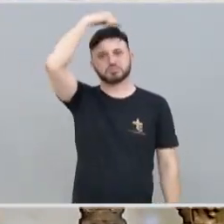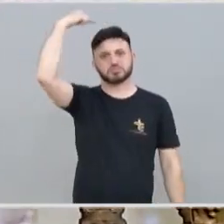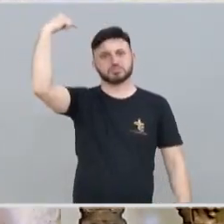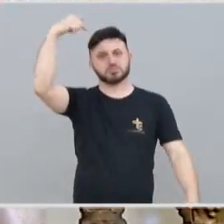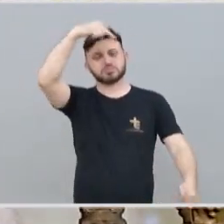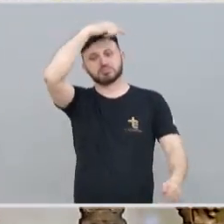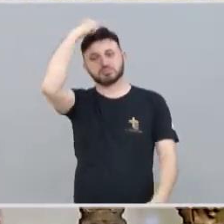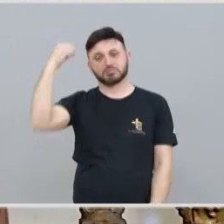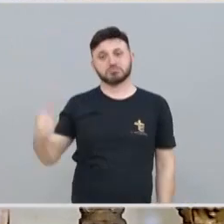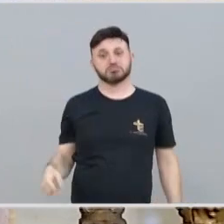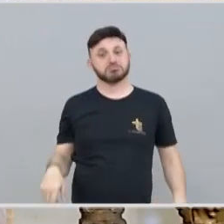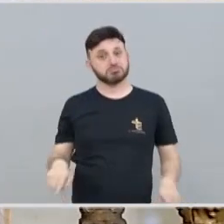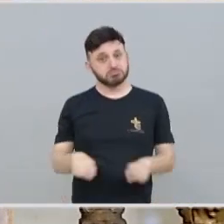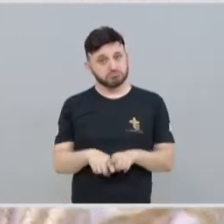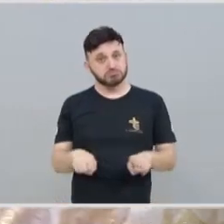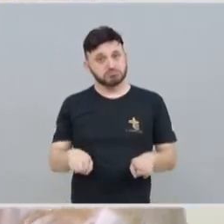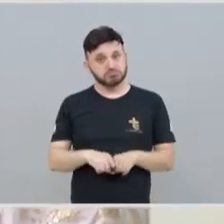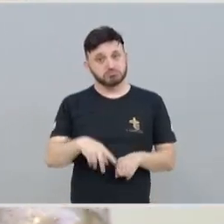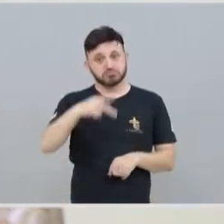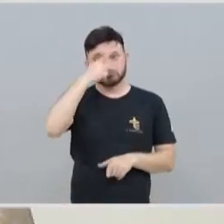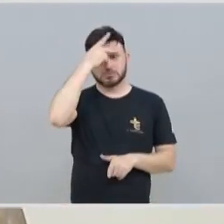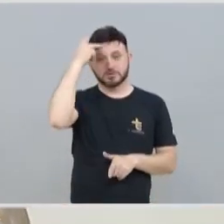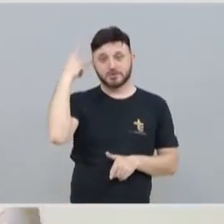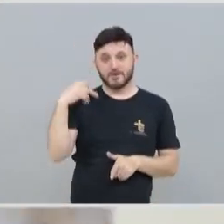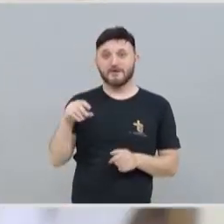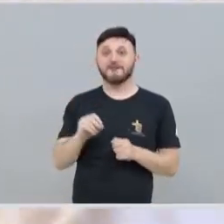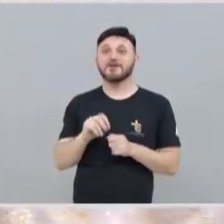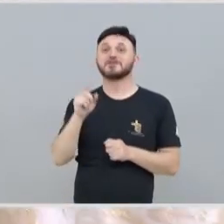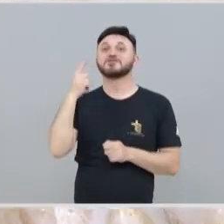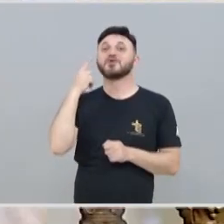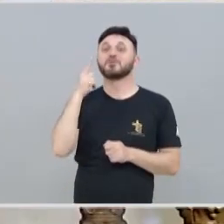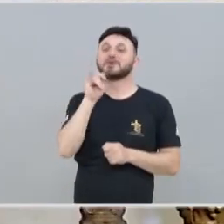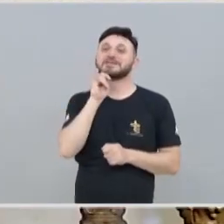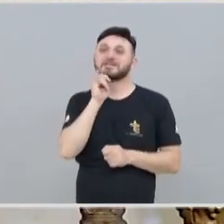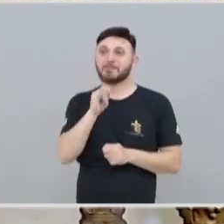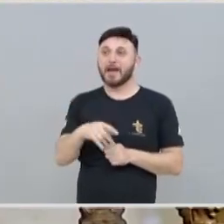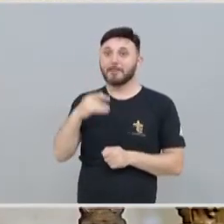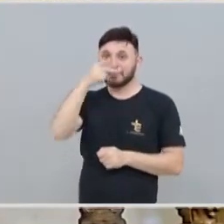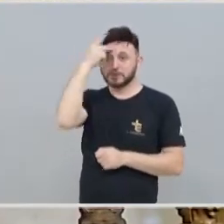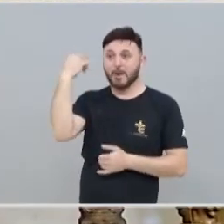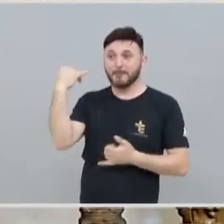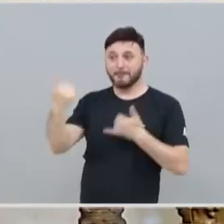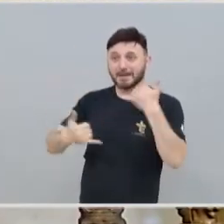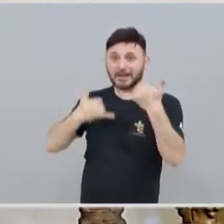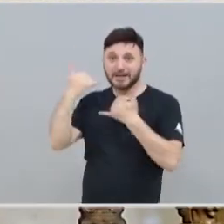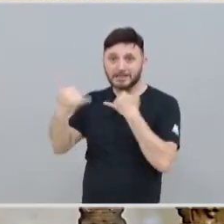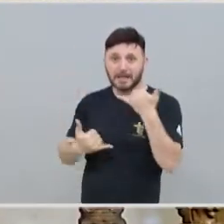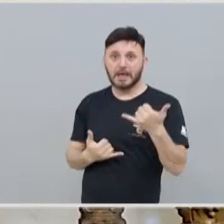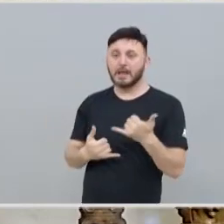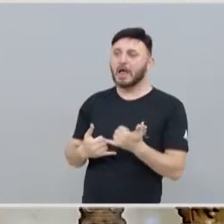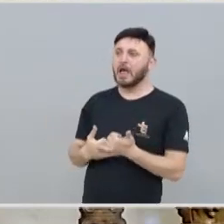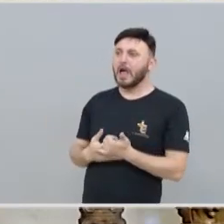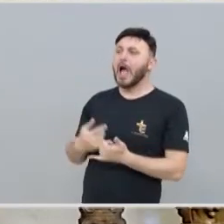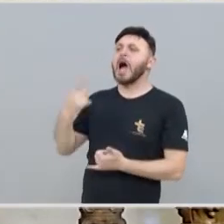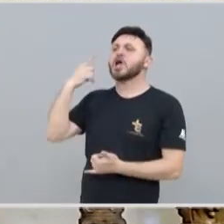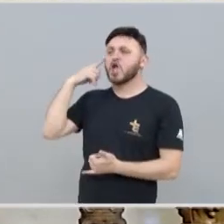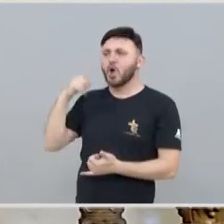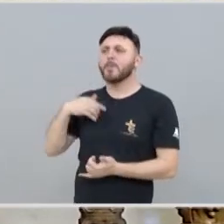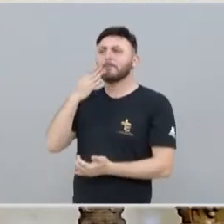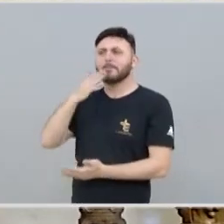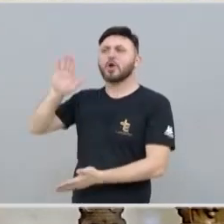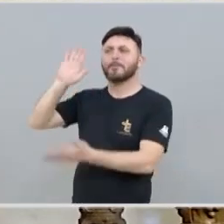inclusive quem fez uma dívida a pagar dia de são nunca eis que chegou o vosso dia a dia de pagar